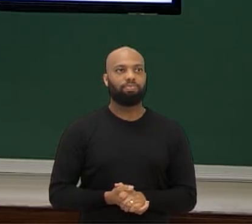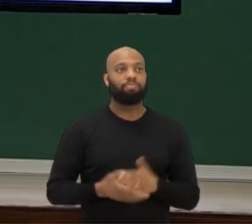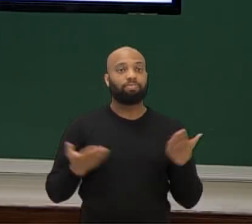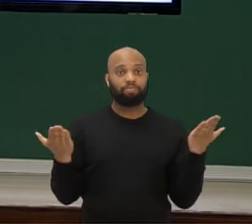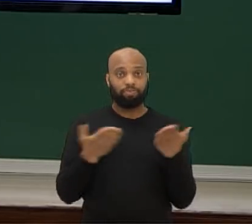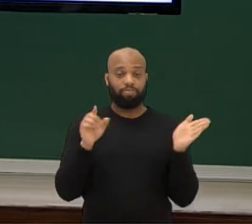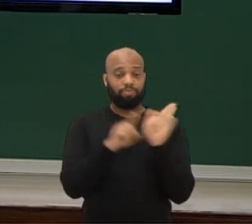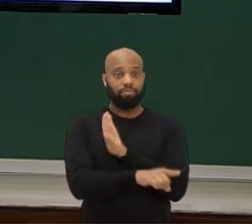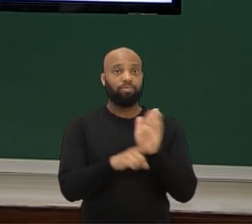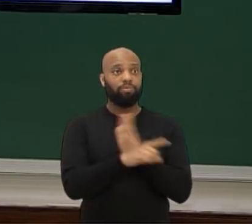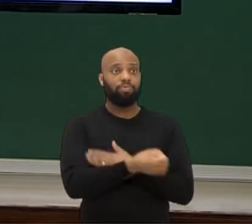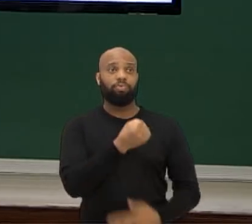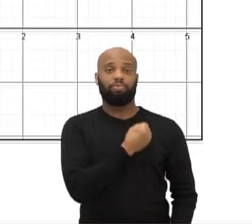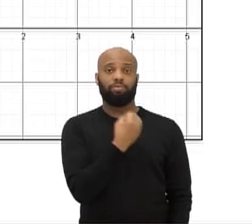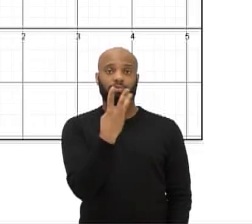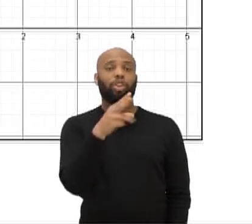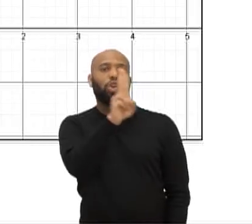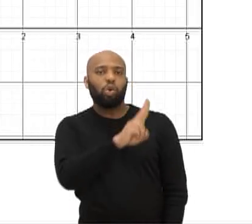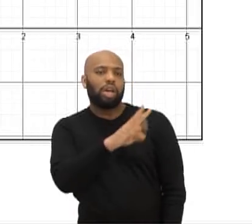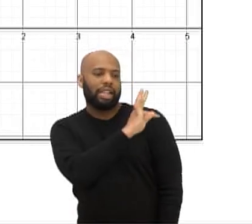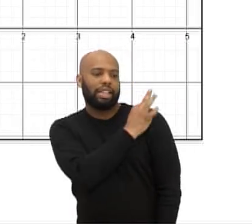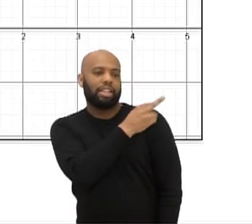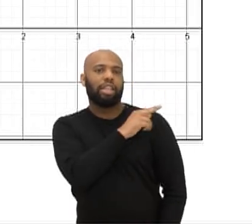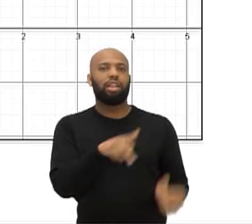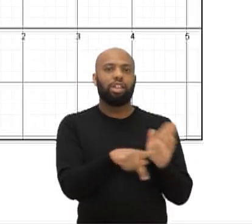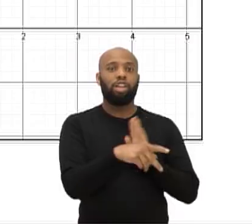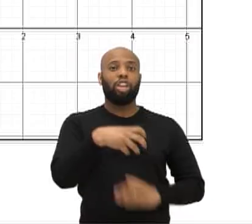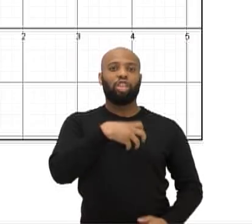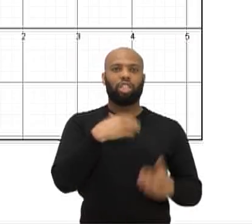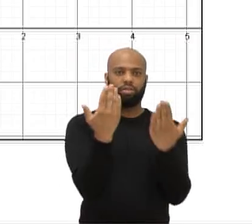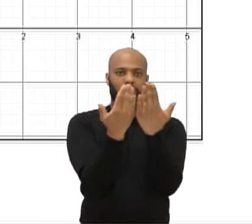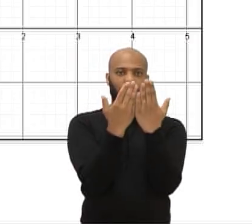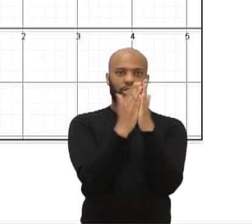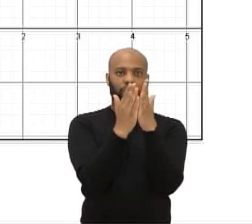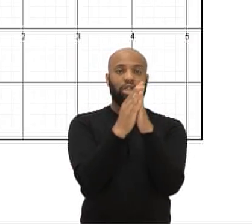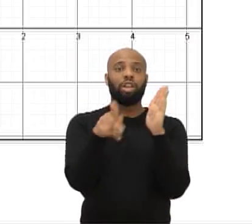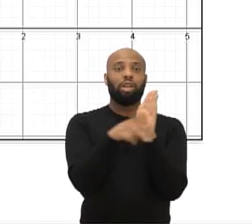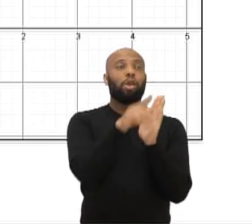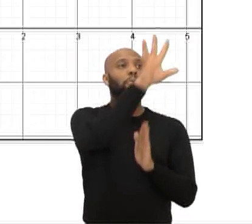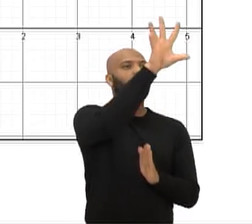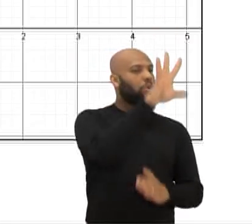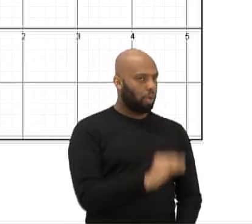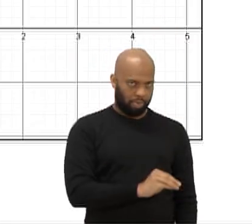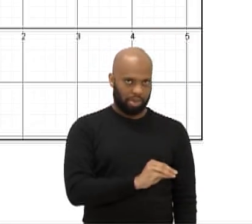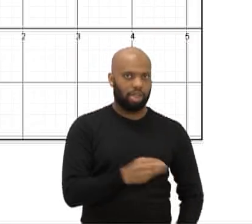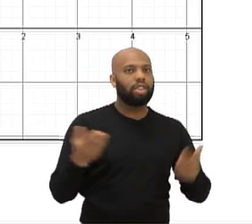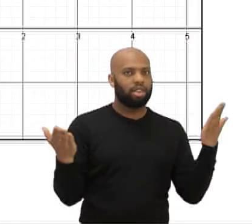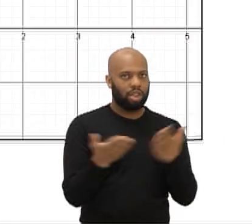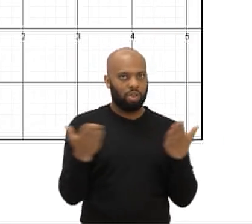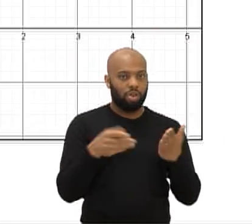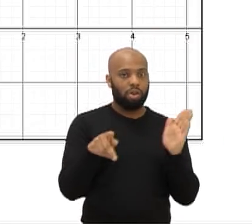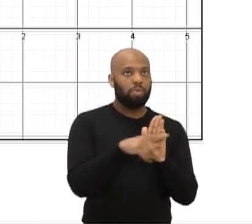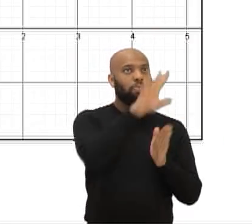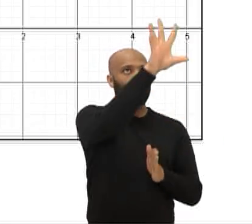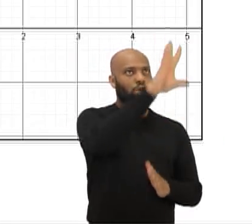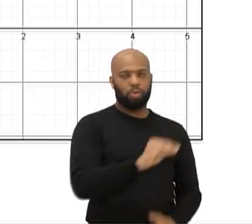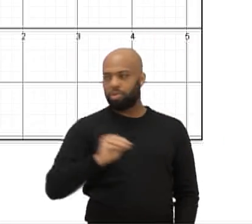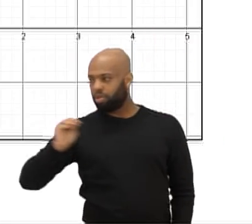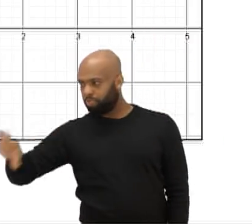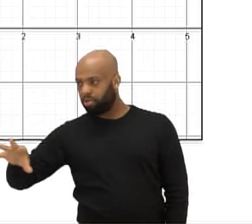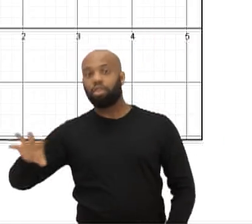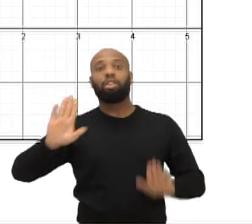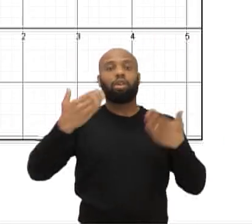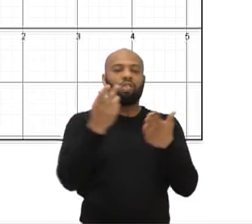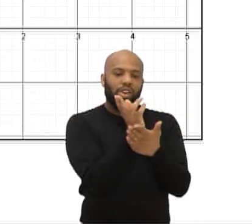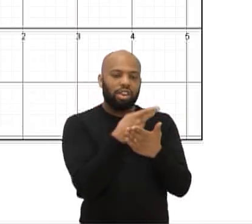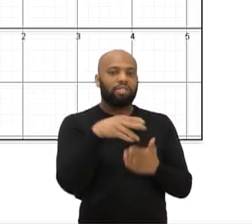Nesse exercício 3, usando a técnica de transformação simétrica de translação, que é essa que a gente acabou de falar, desenhe